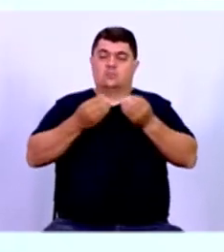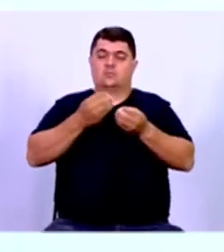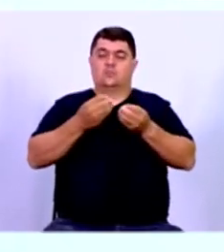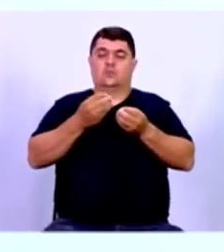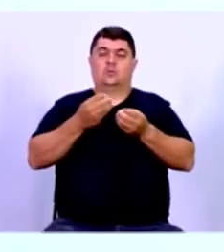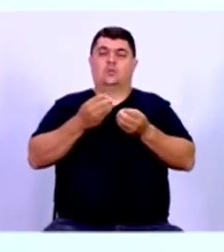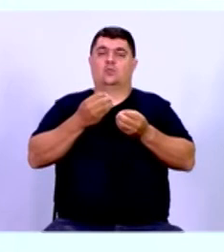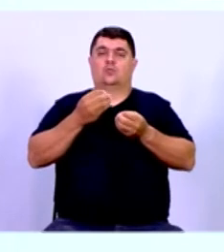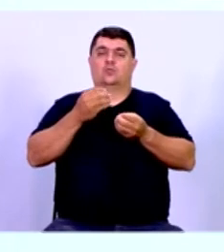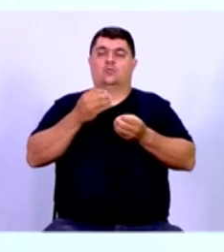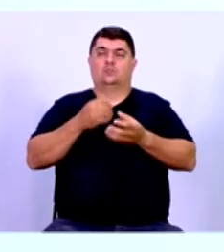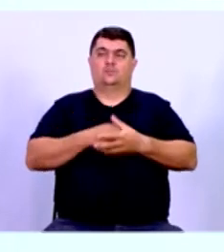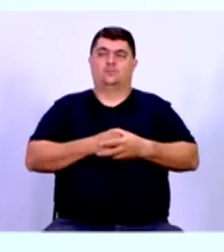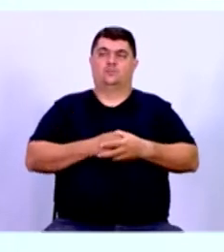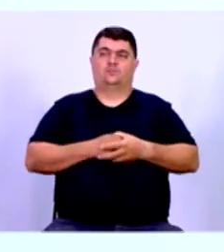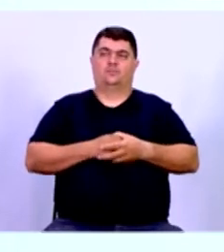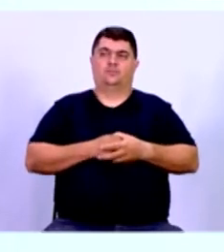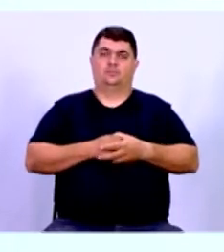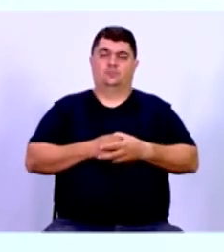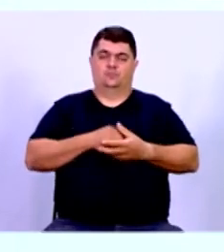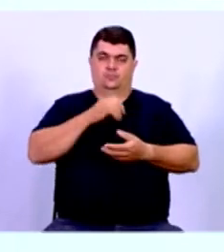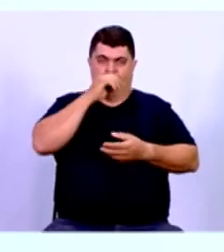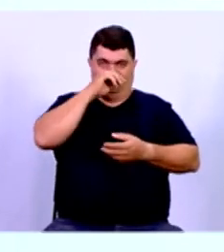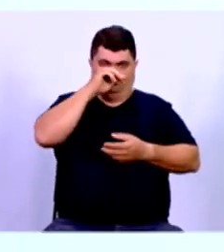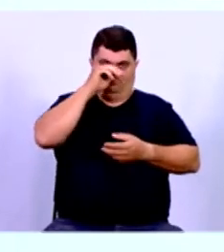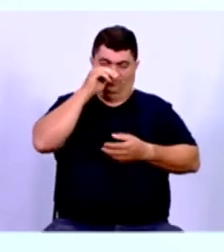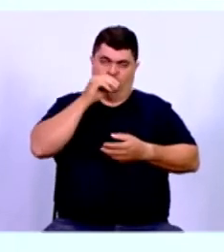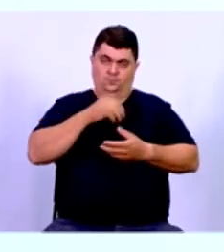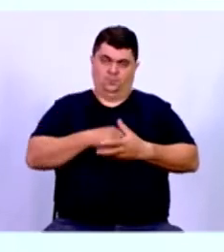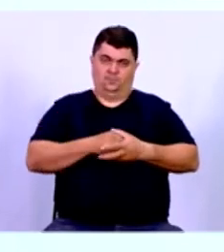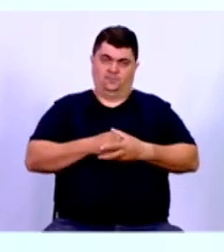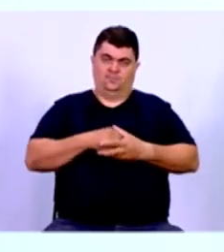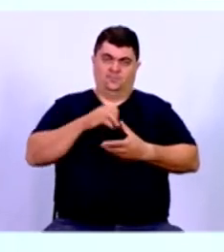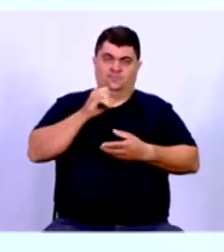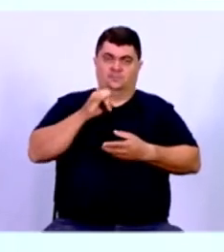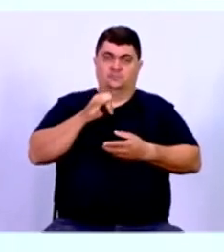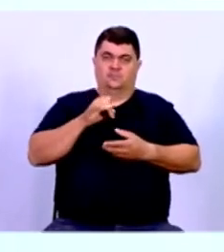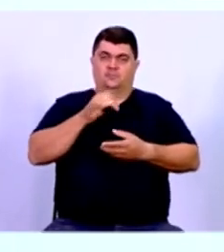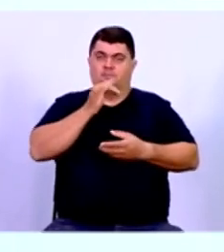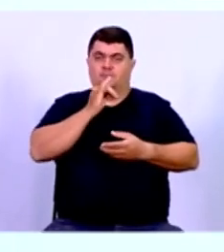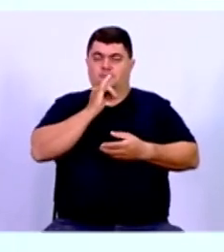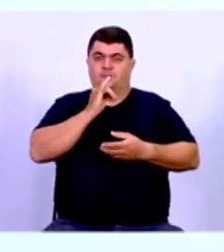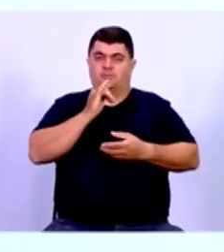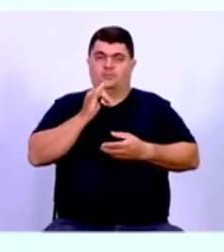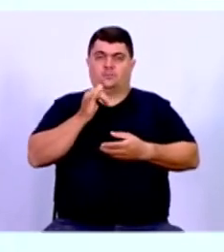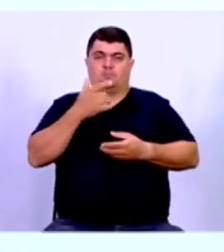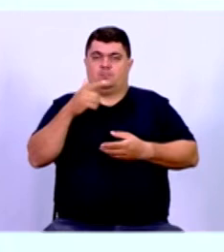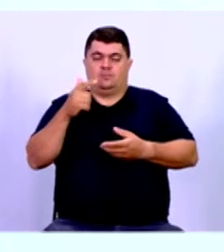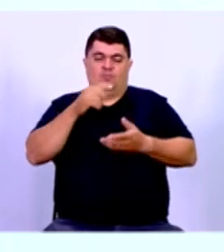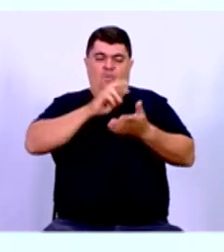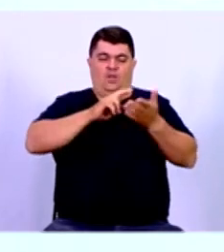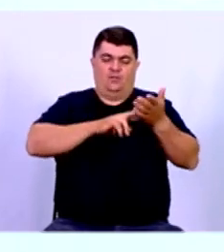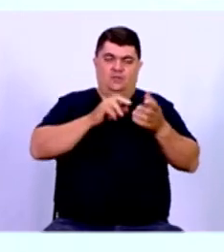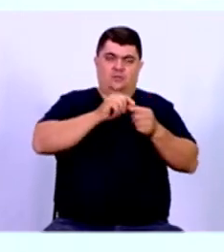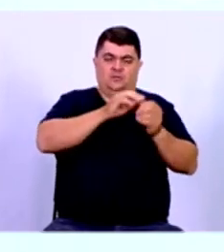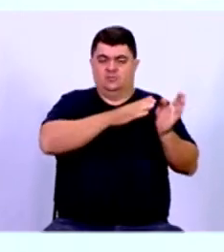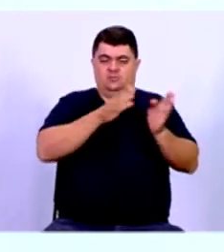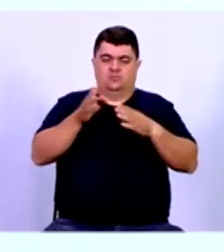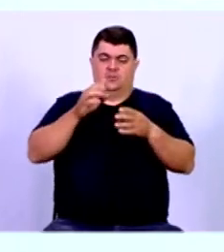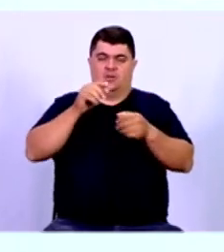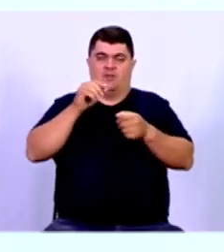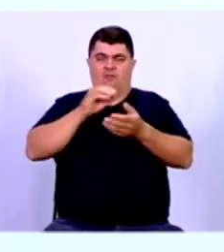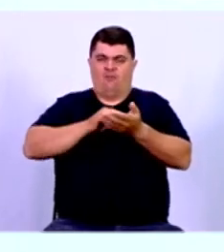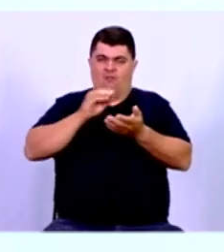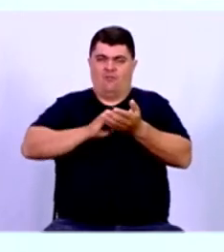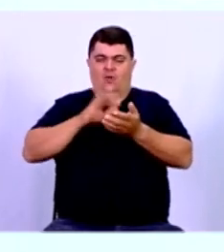como que foi realizado. Então, se você não realiza o relatório parcial, o relatório final do estágio